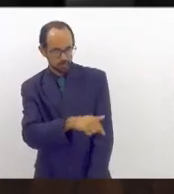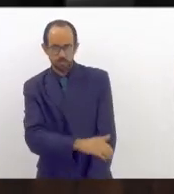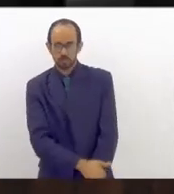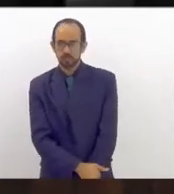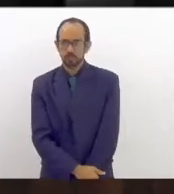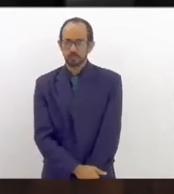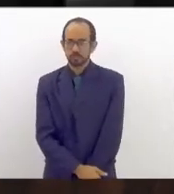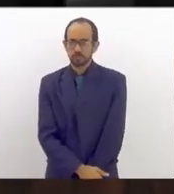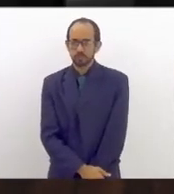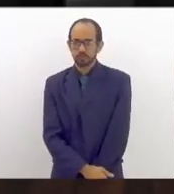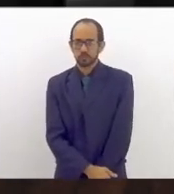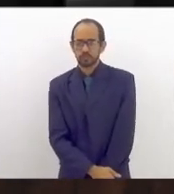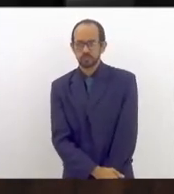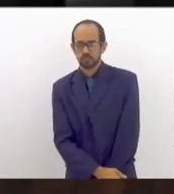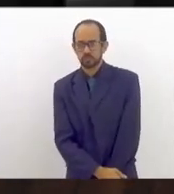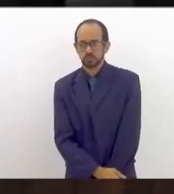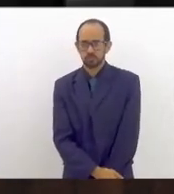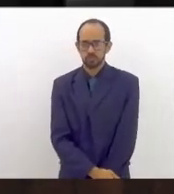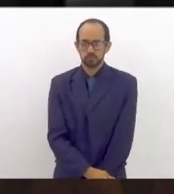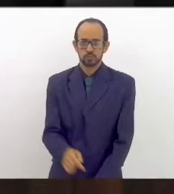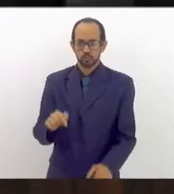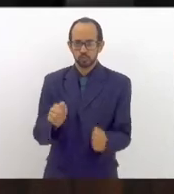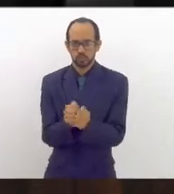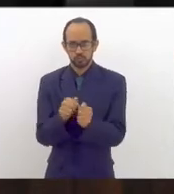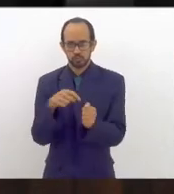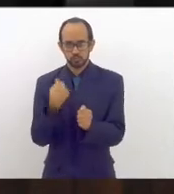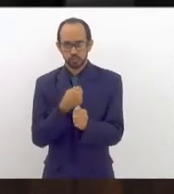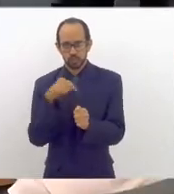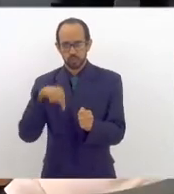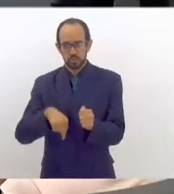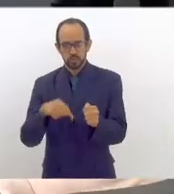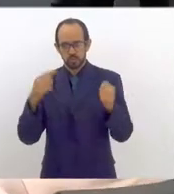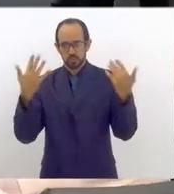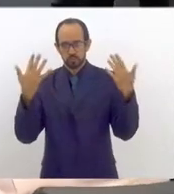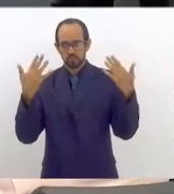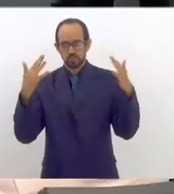não é o Cristo vem para cá Elton fica aqui conosco a mesa